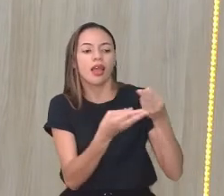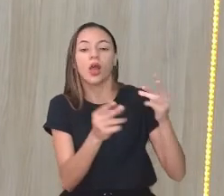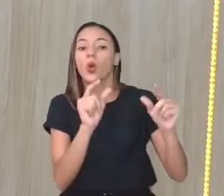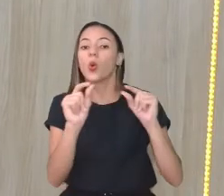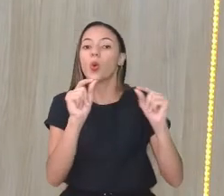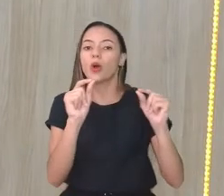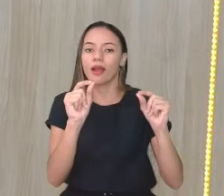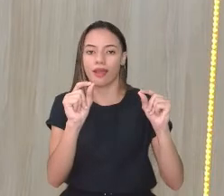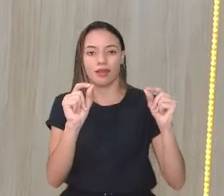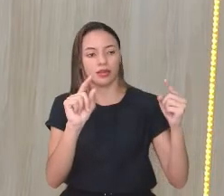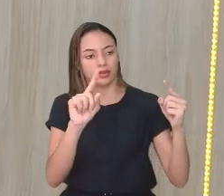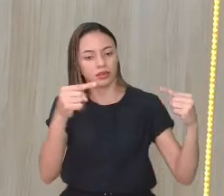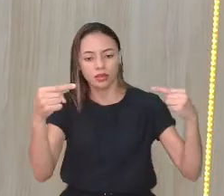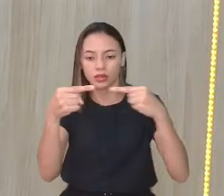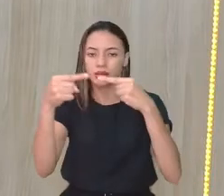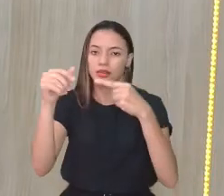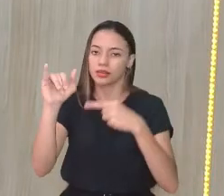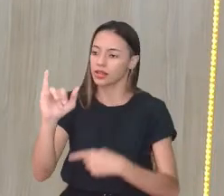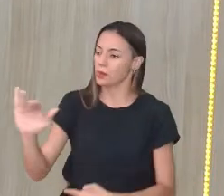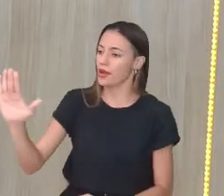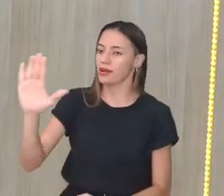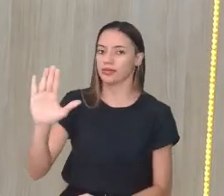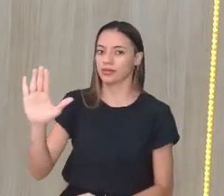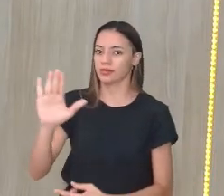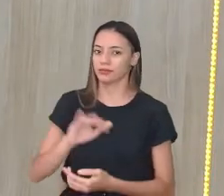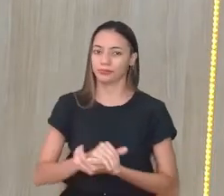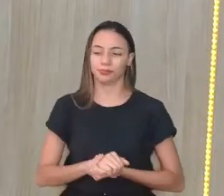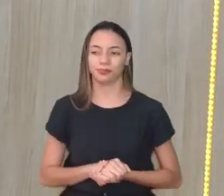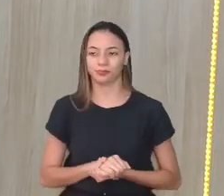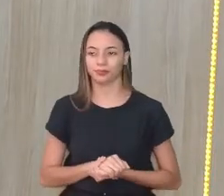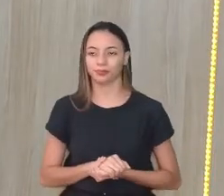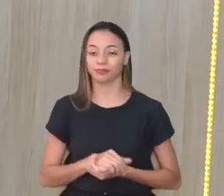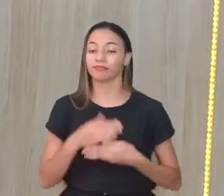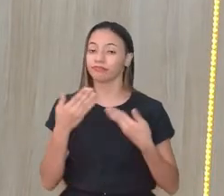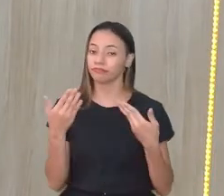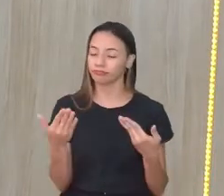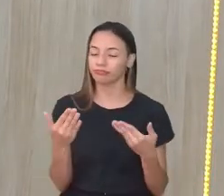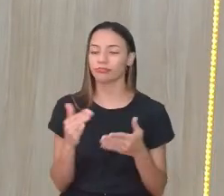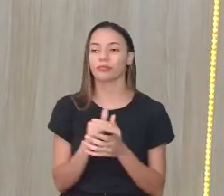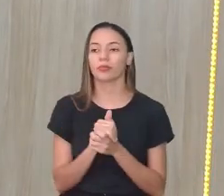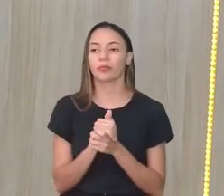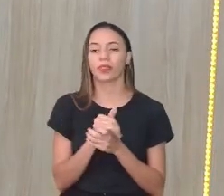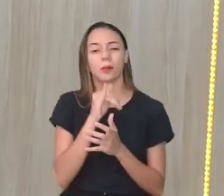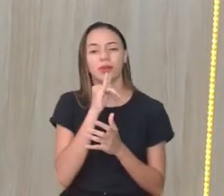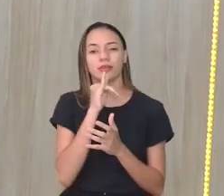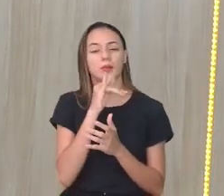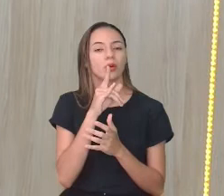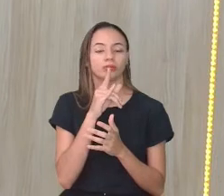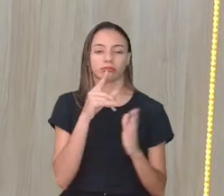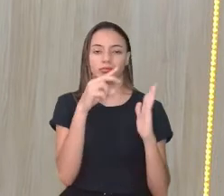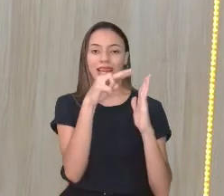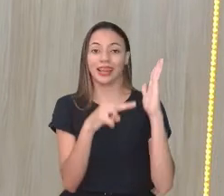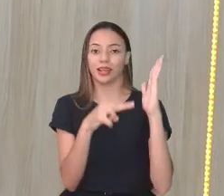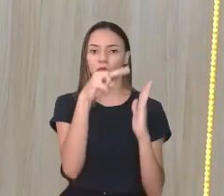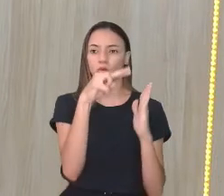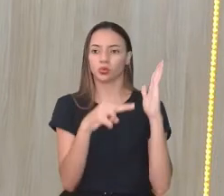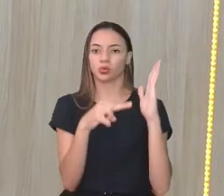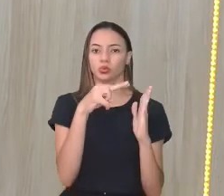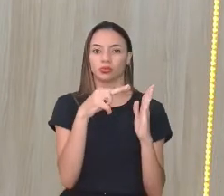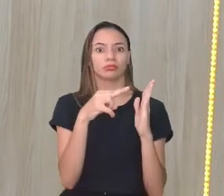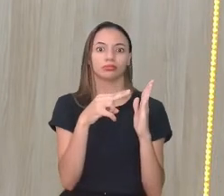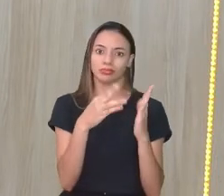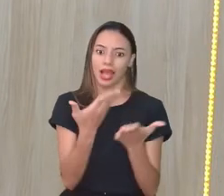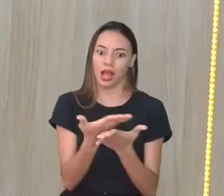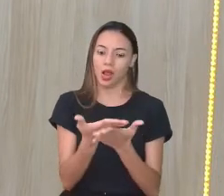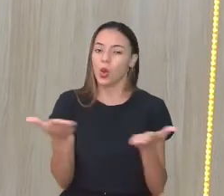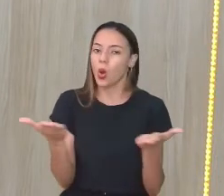a figura que foi representada, tá bom? Uma outra coisa é quando da leitura, tá certo? O tema nessa aula a gente não